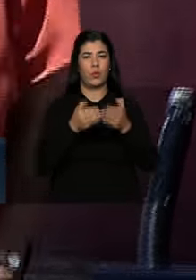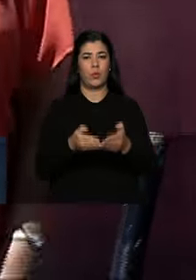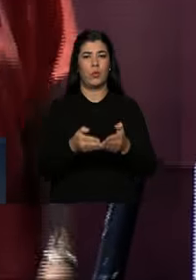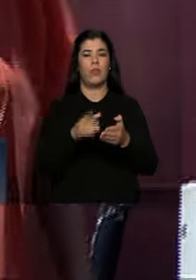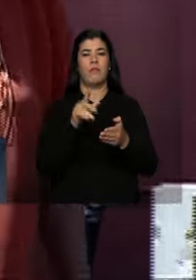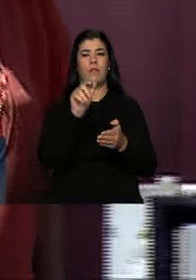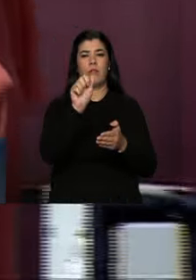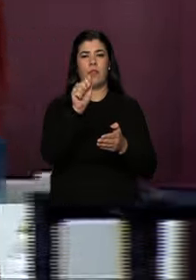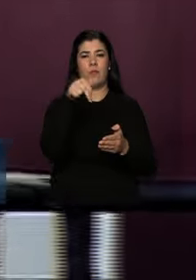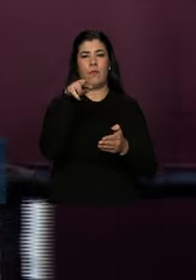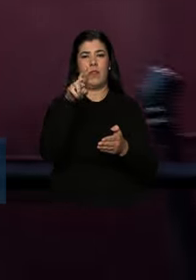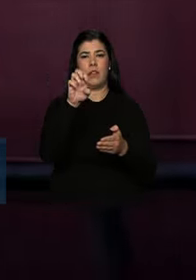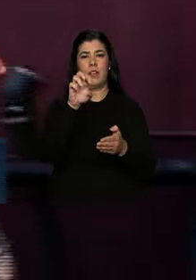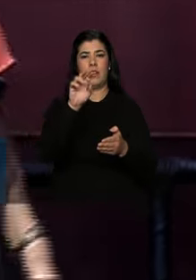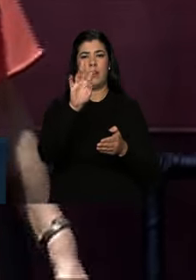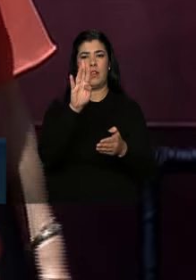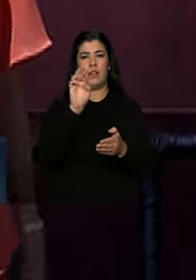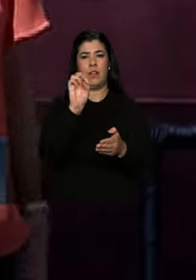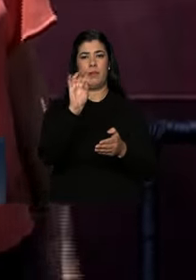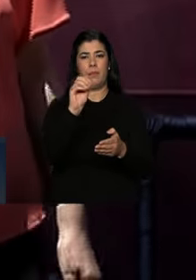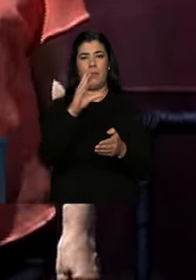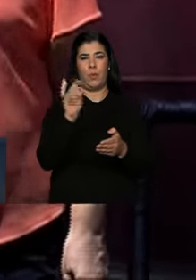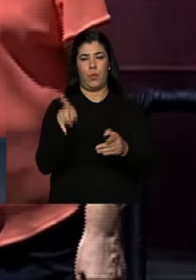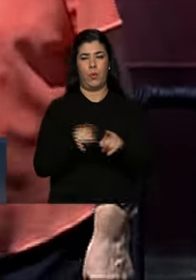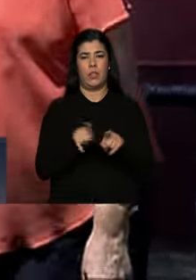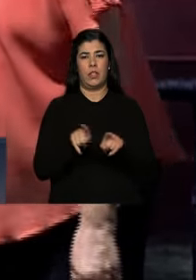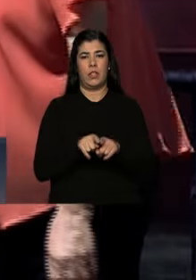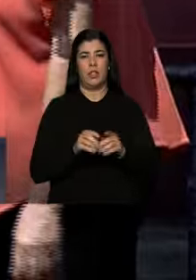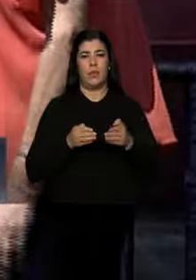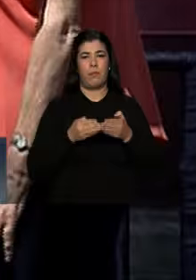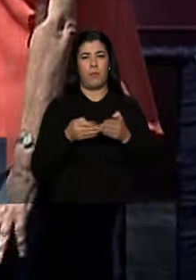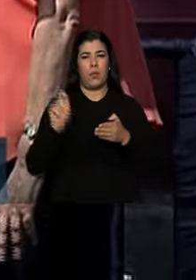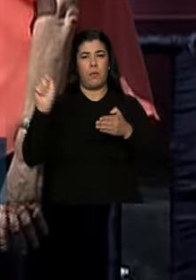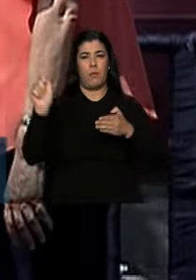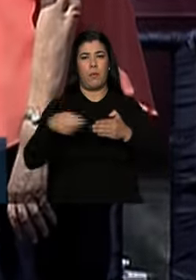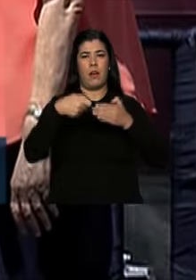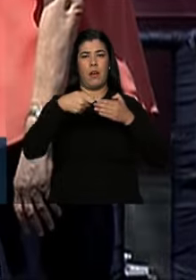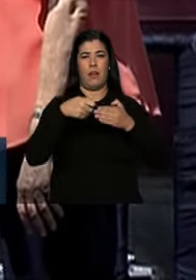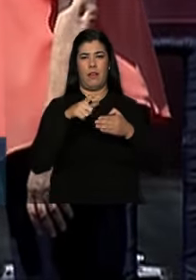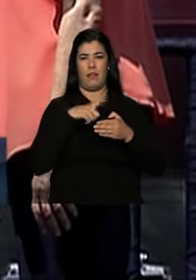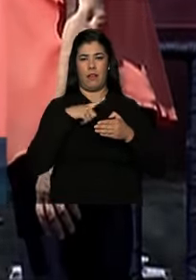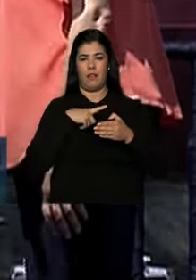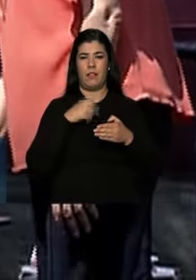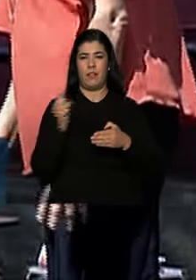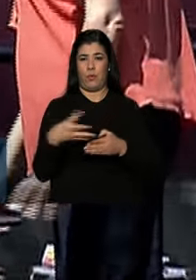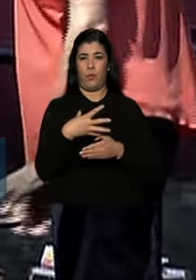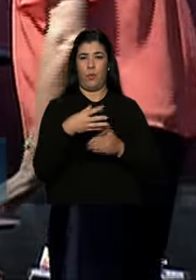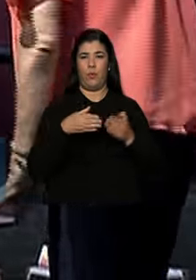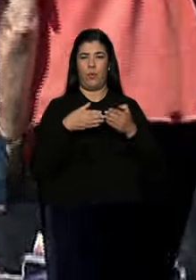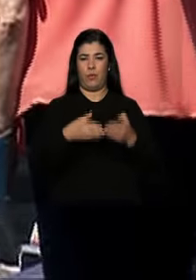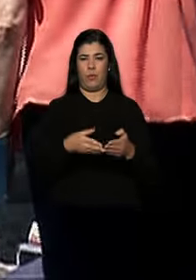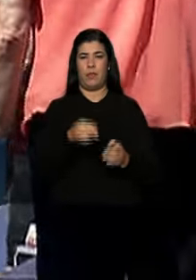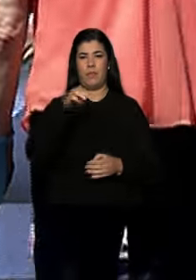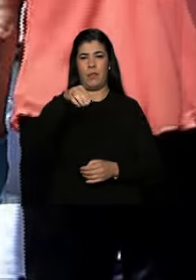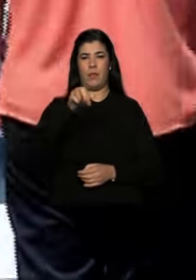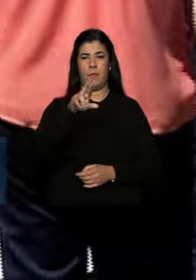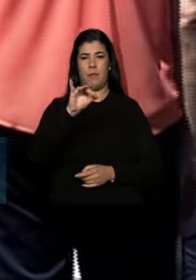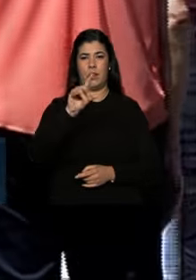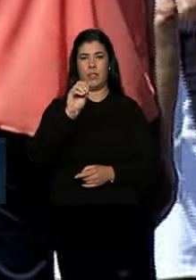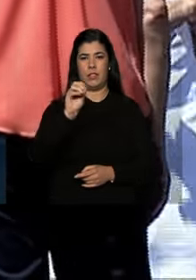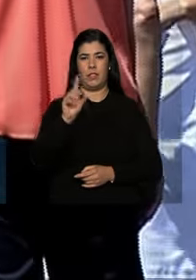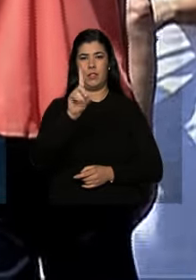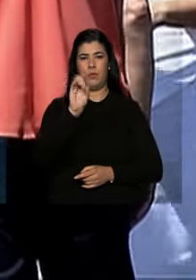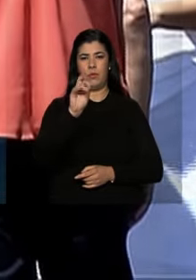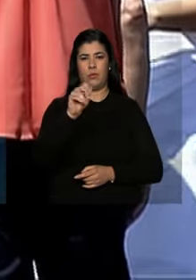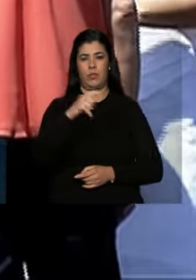do batismo do petroleiro Marcílio Dias. Ambos foram encomendados ao estaleiro